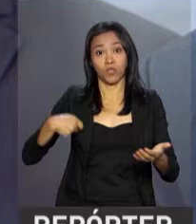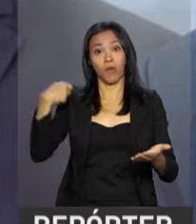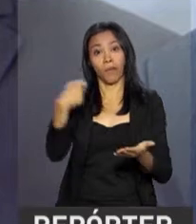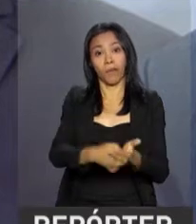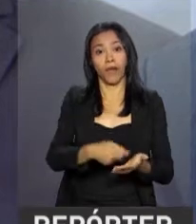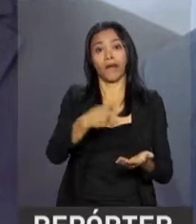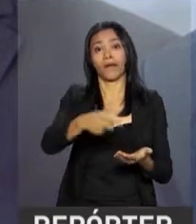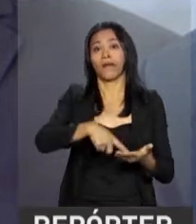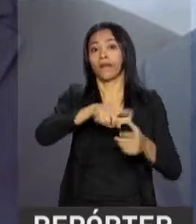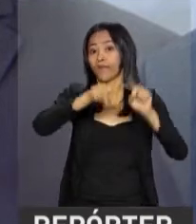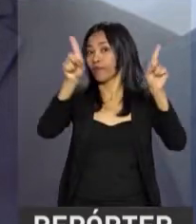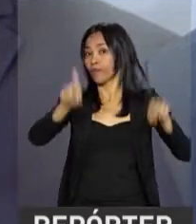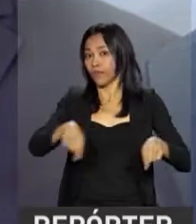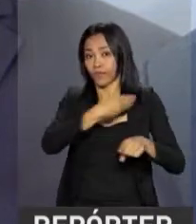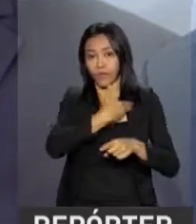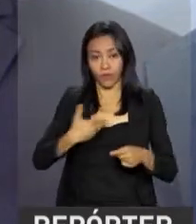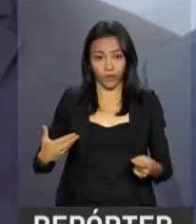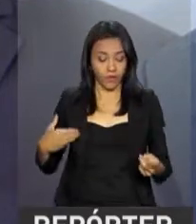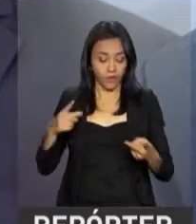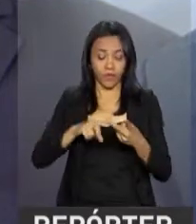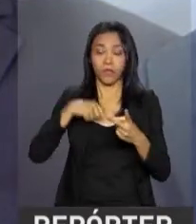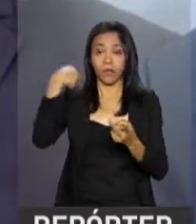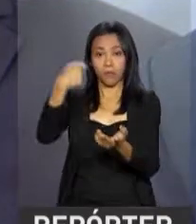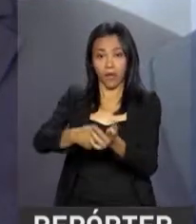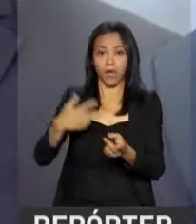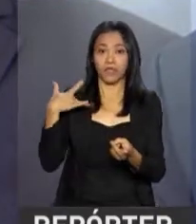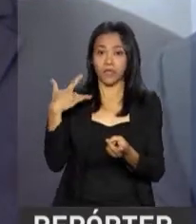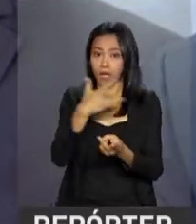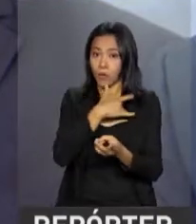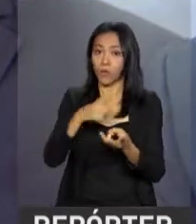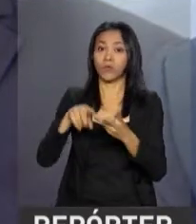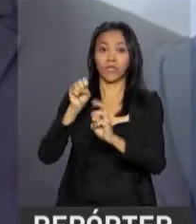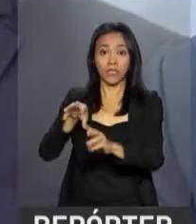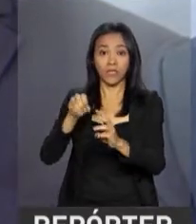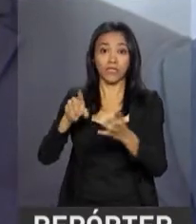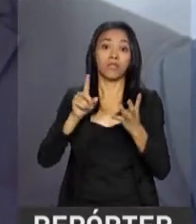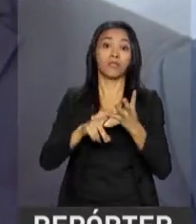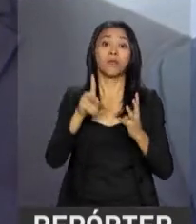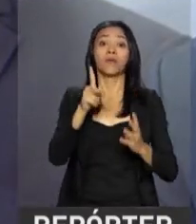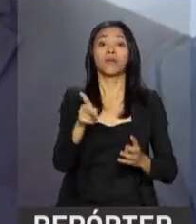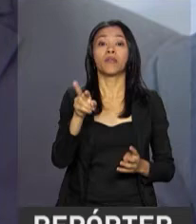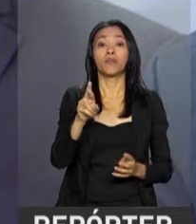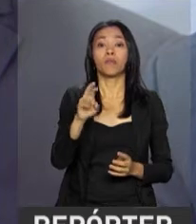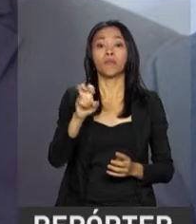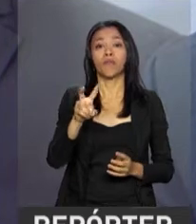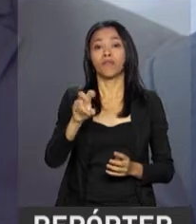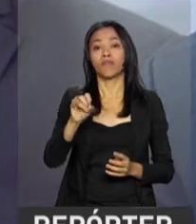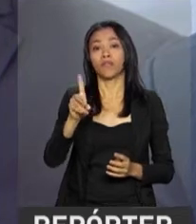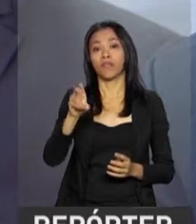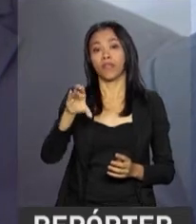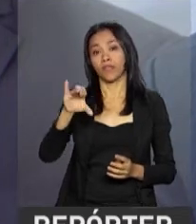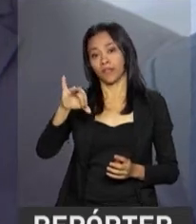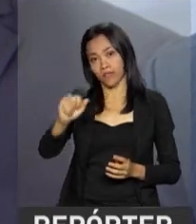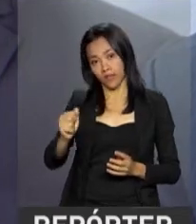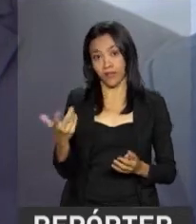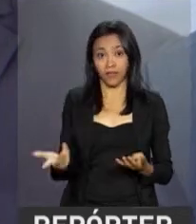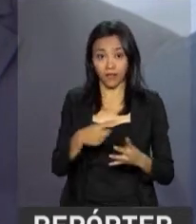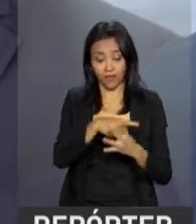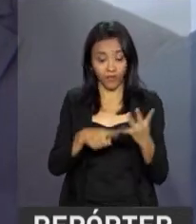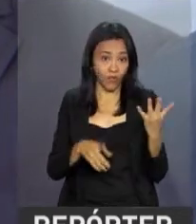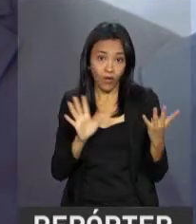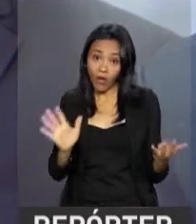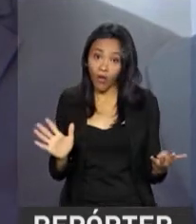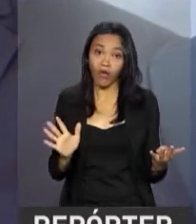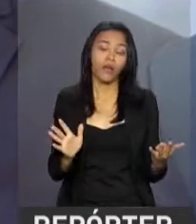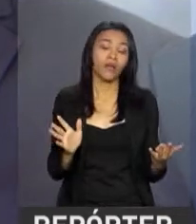de pagamento previdência saúde e educação portanto é uma forma absolutamente indispensável